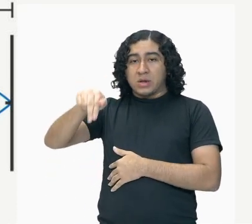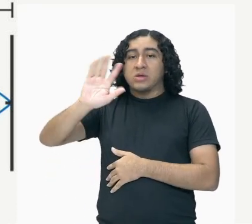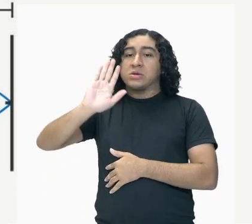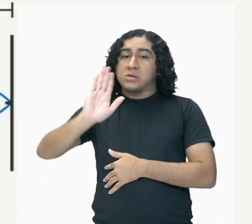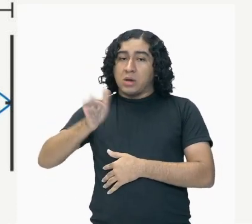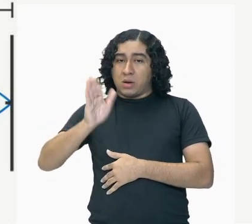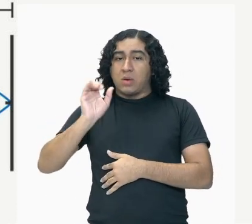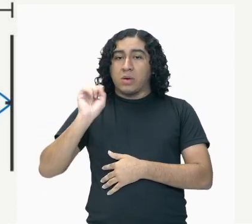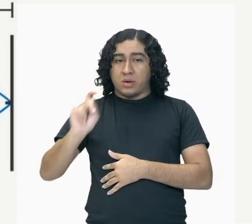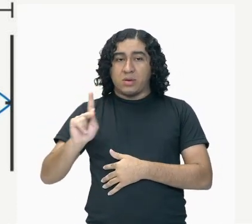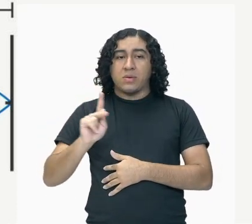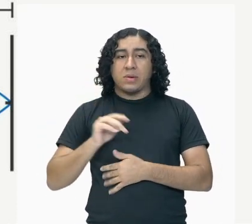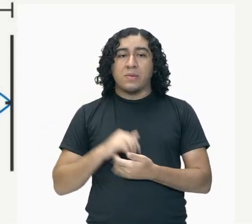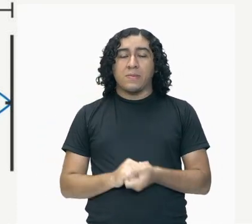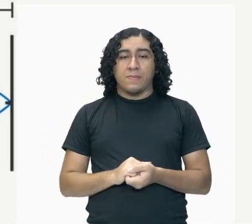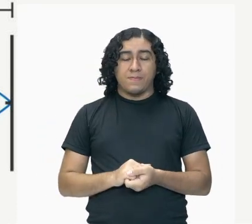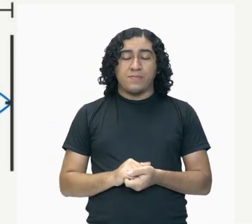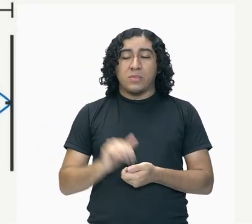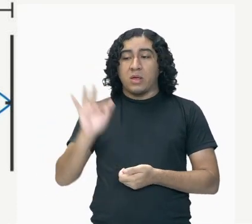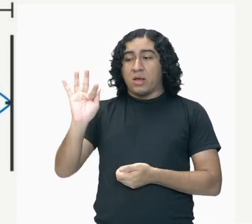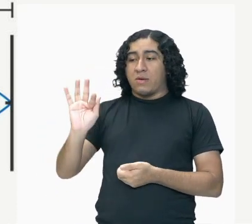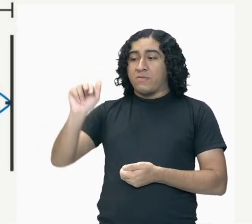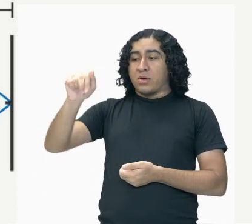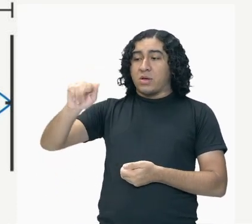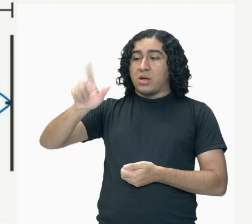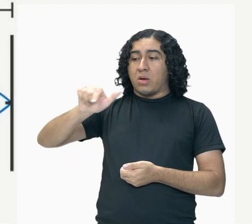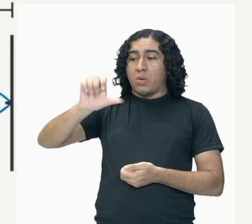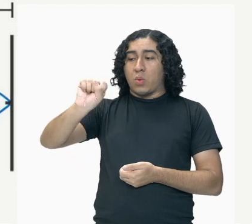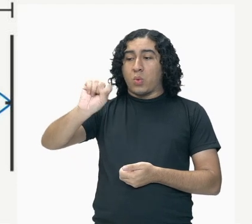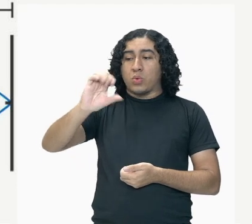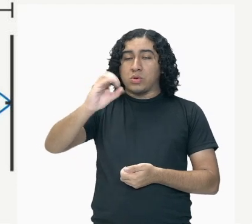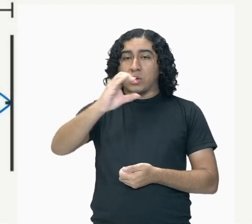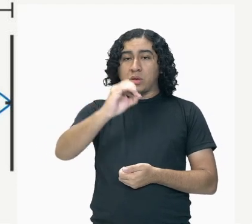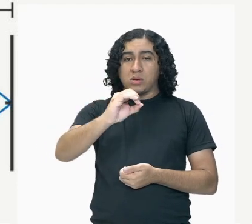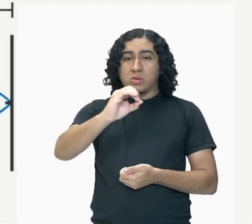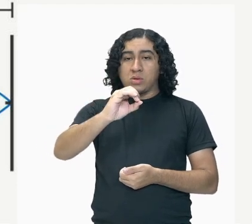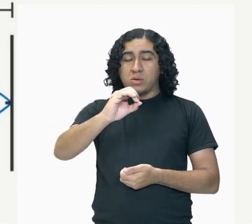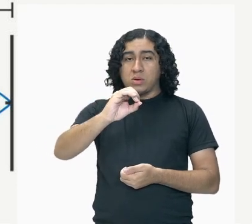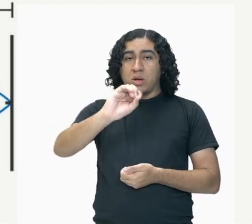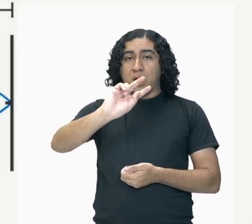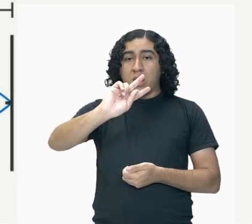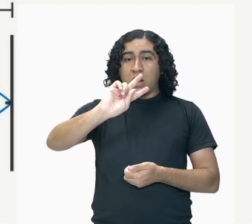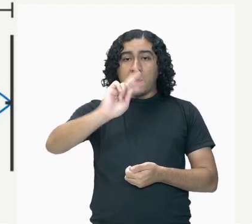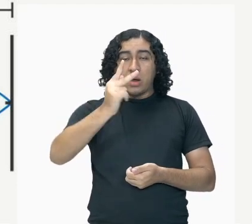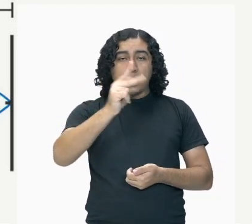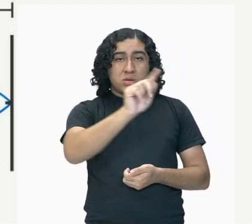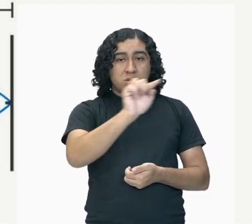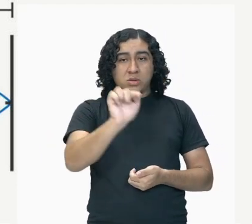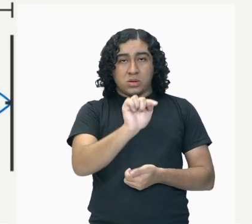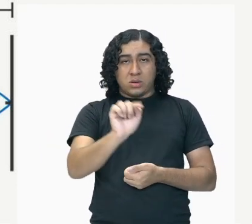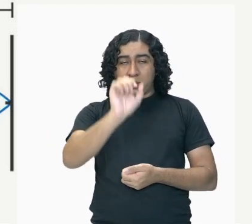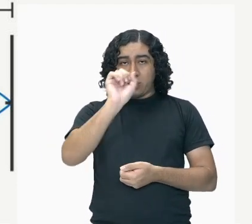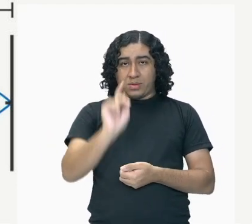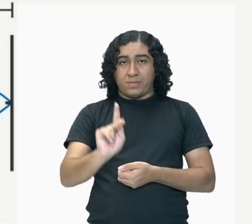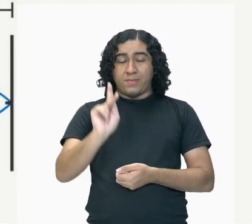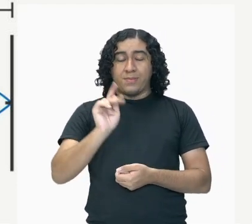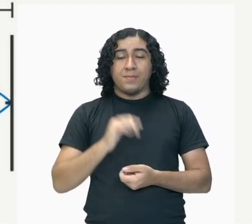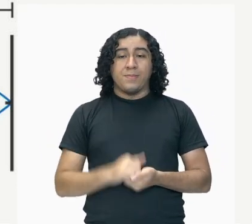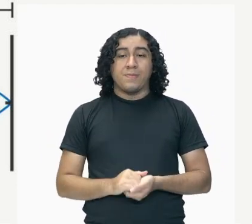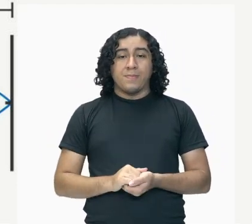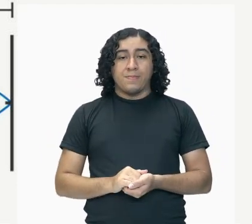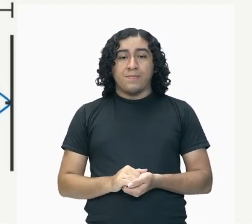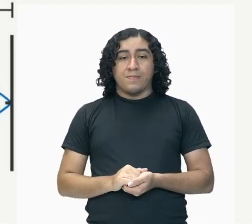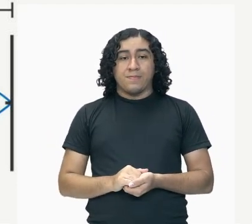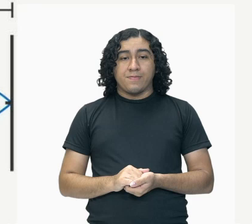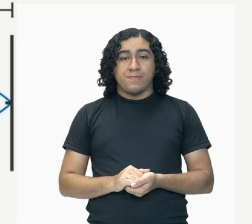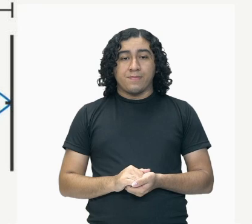tá elea dizendo que o fn é 800 hz tá bom frequência natural da onda o